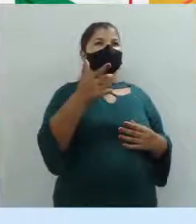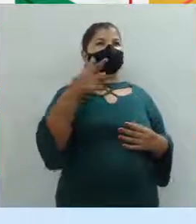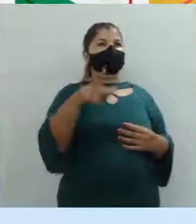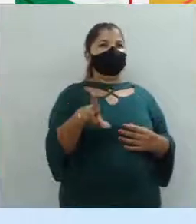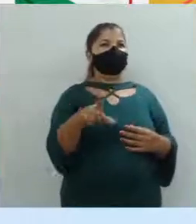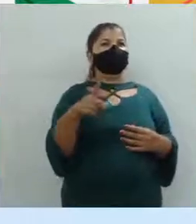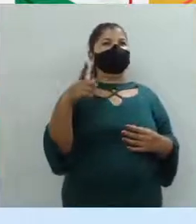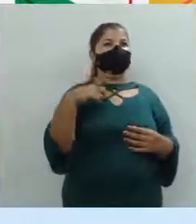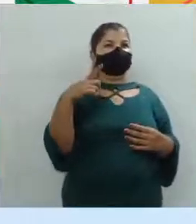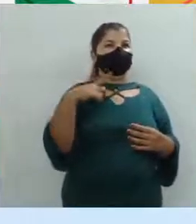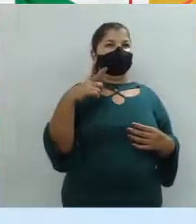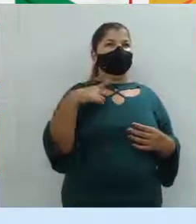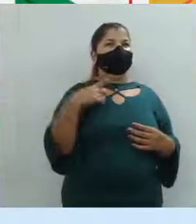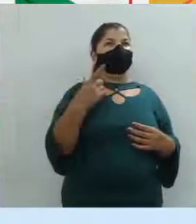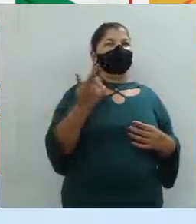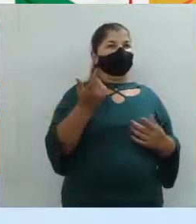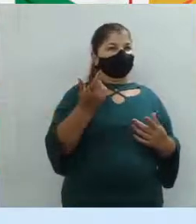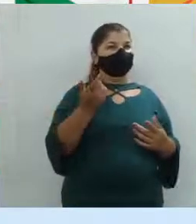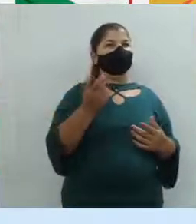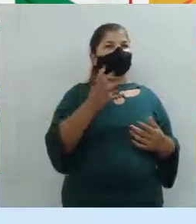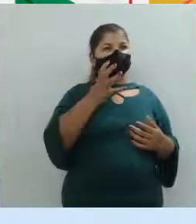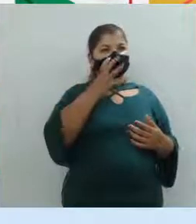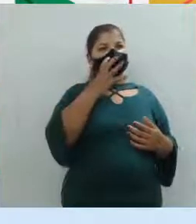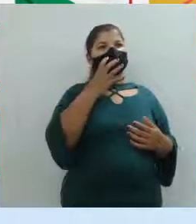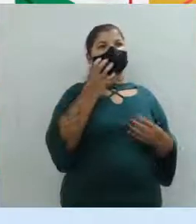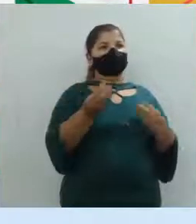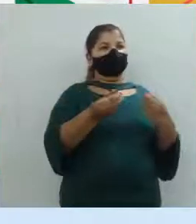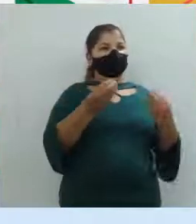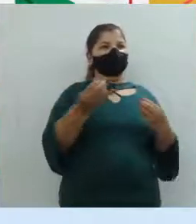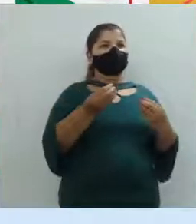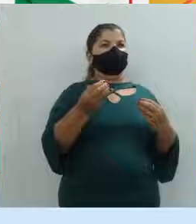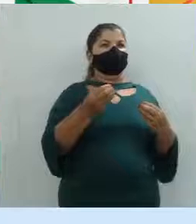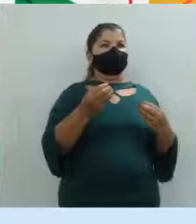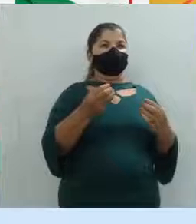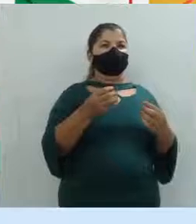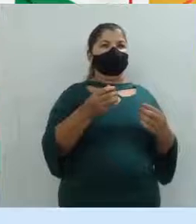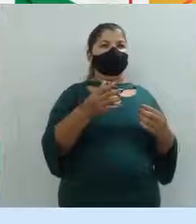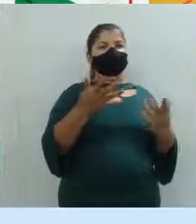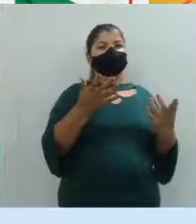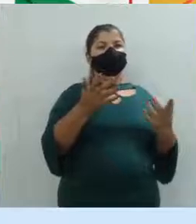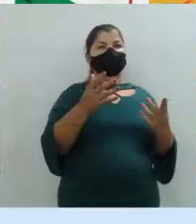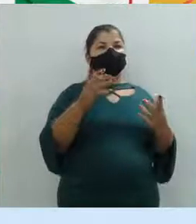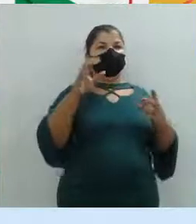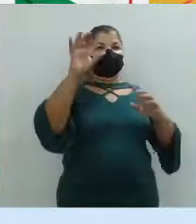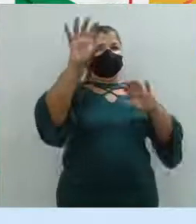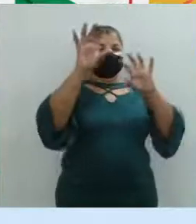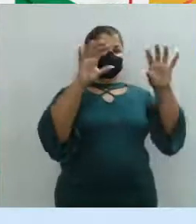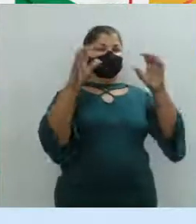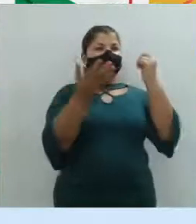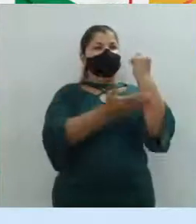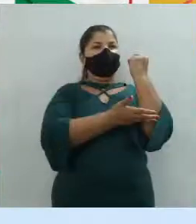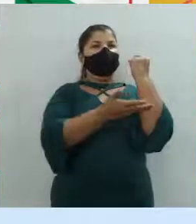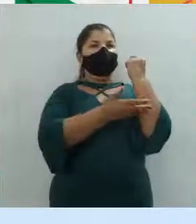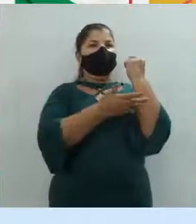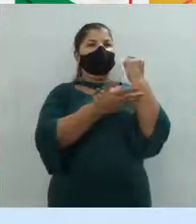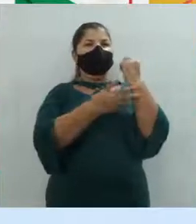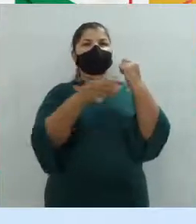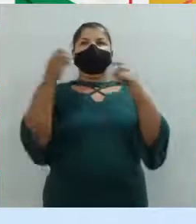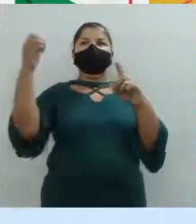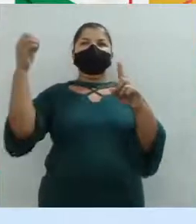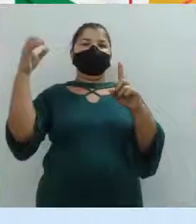obra também muito interessante dele. São garrafas PETs suspensas contra a